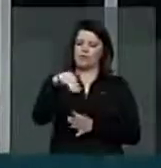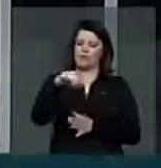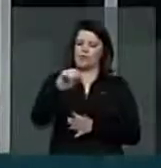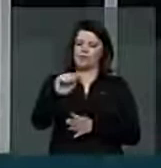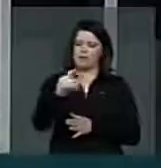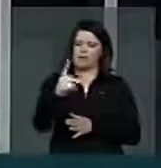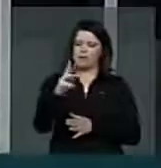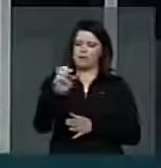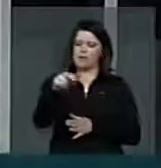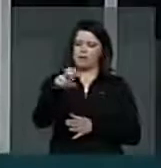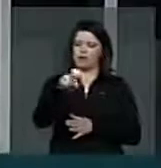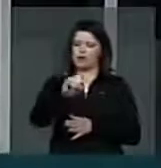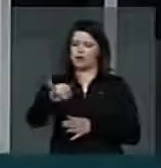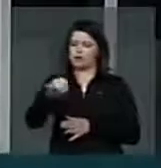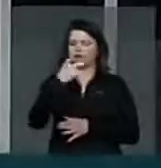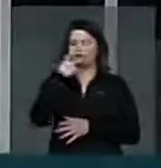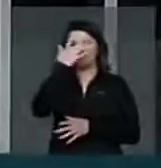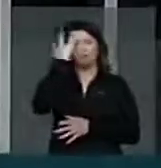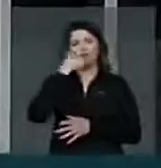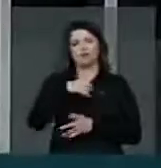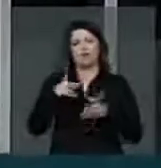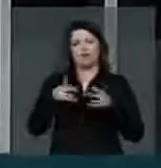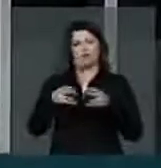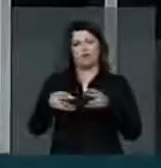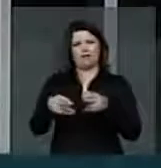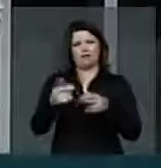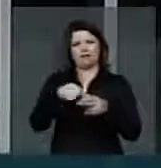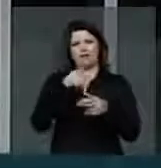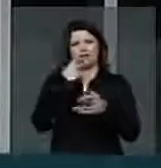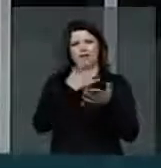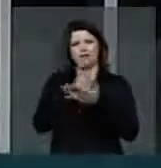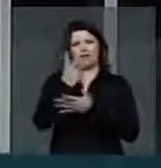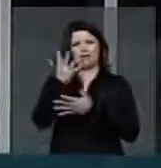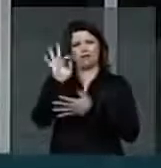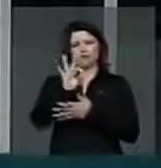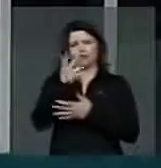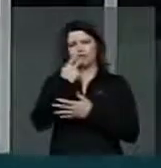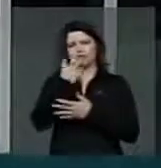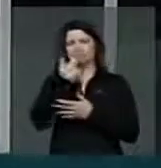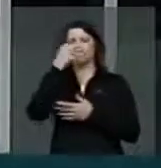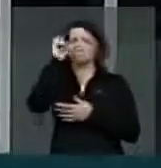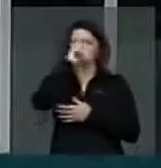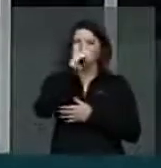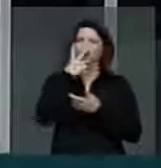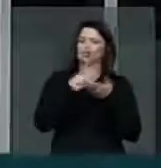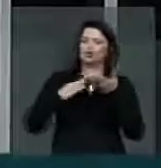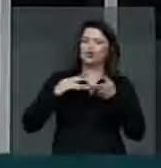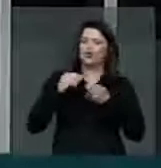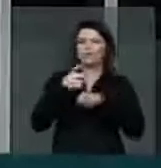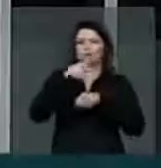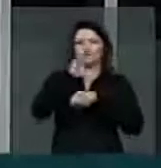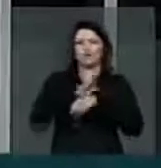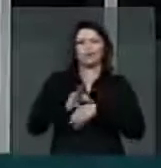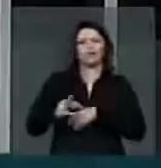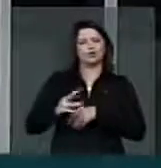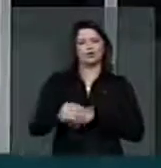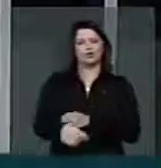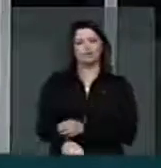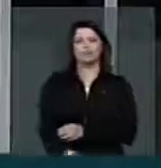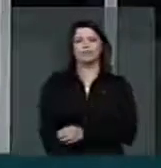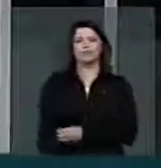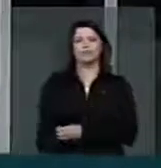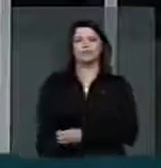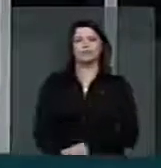Programa de Atendimento às Pessoas com Câncer, que nós sabemos a dificuldade de acesso que temos no país, e